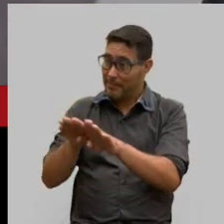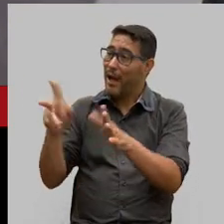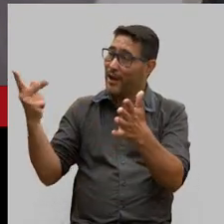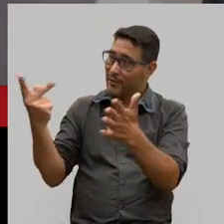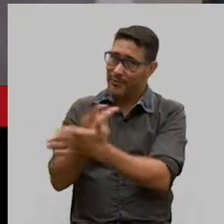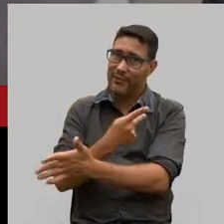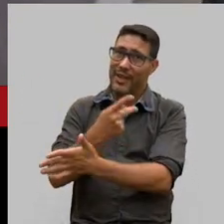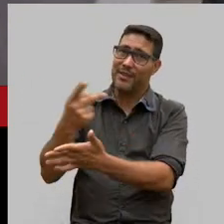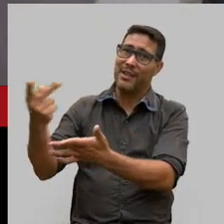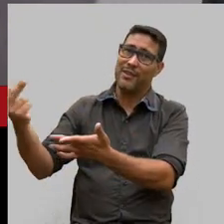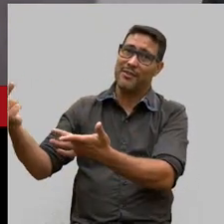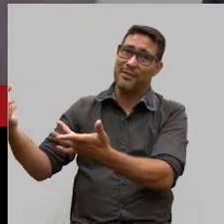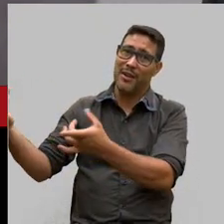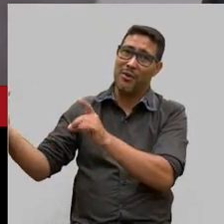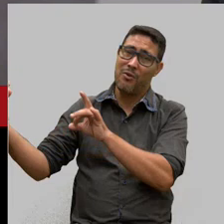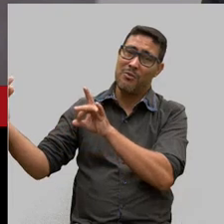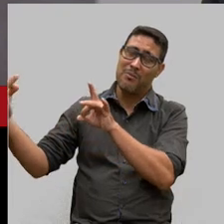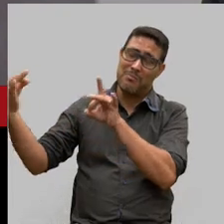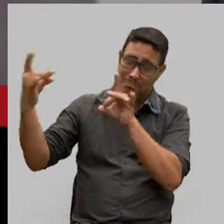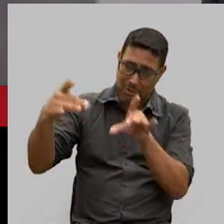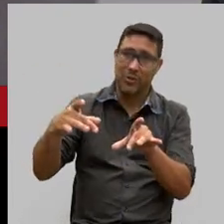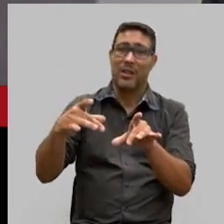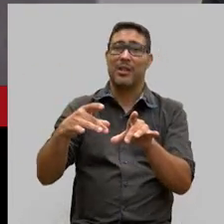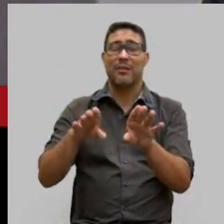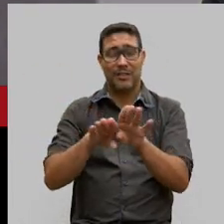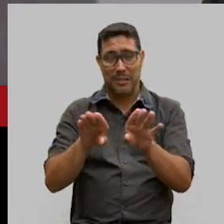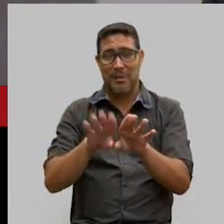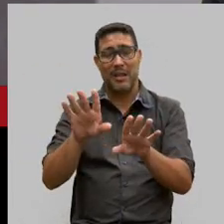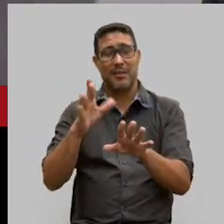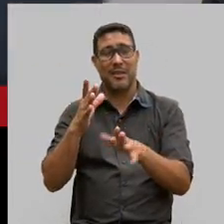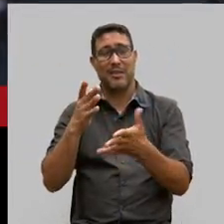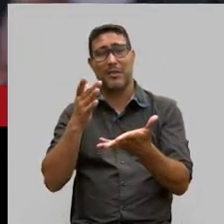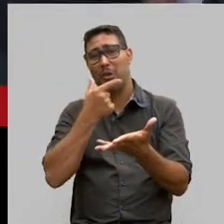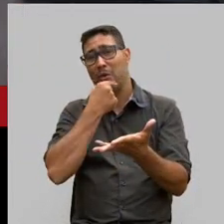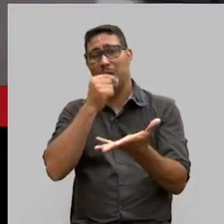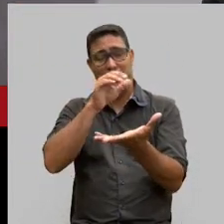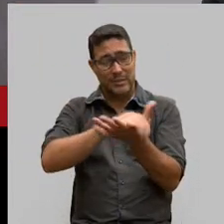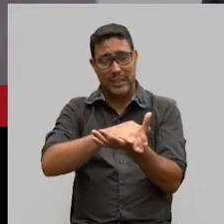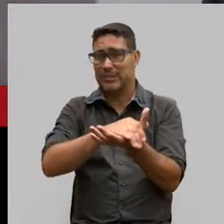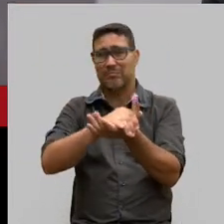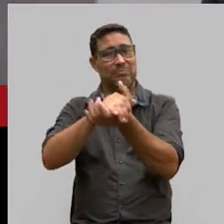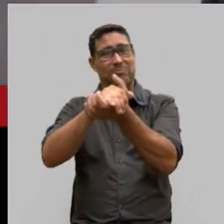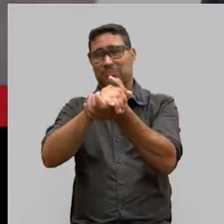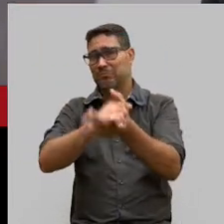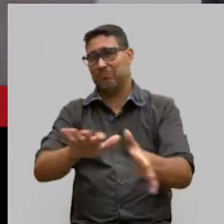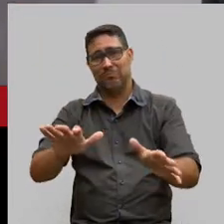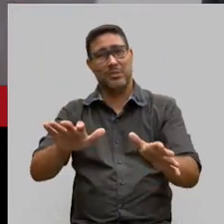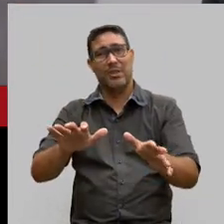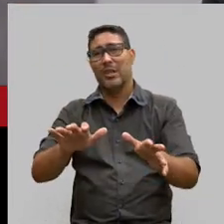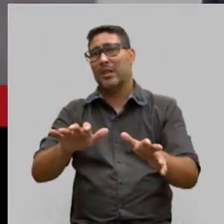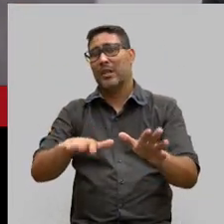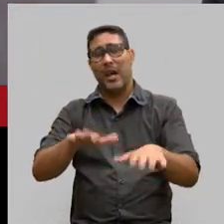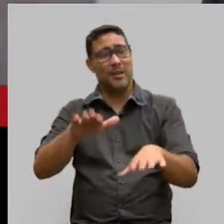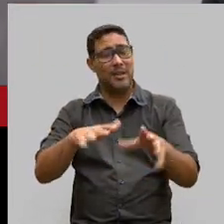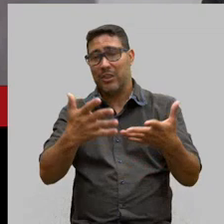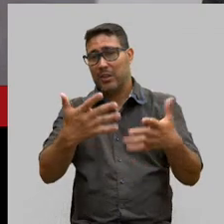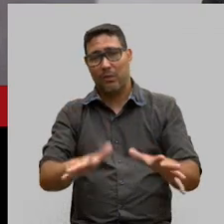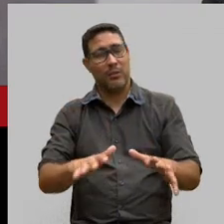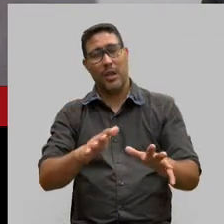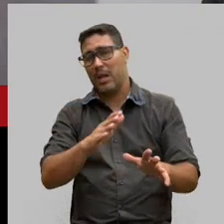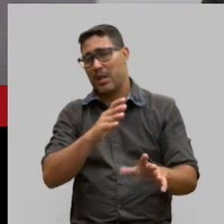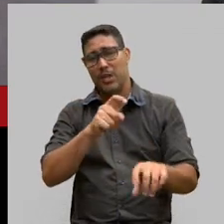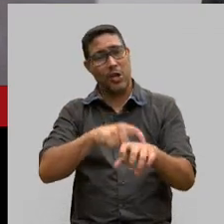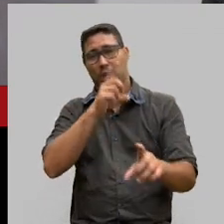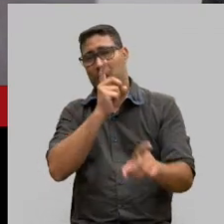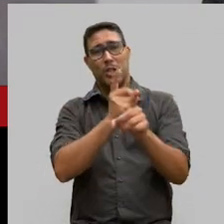vou falar companheiro Porque não são companheiros são abandonadas pelos homens quando vem o diagnóstico de autismo quem tá